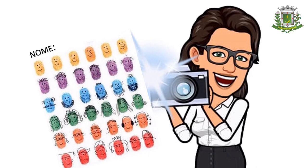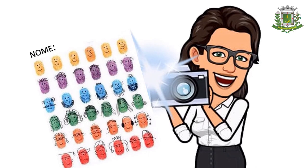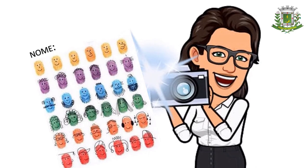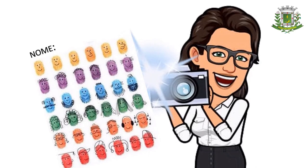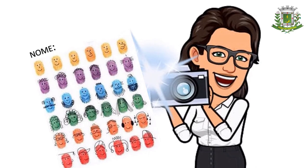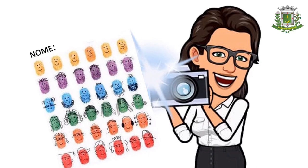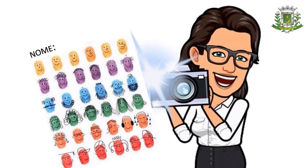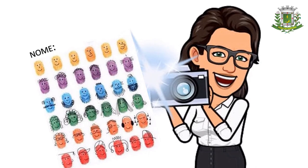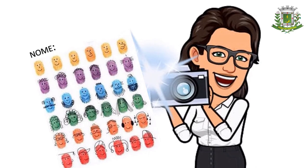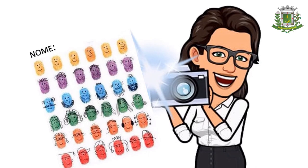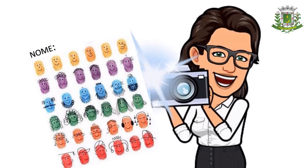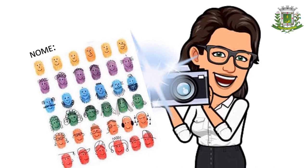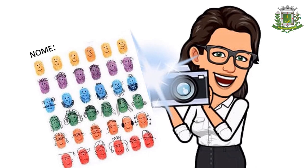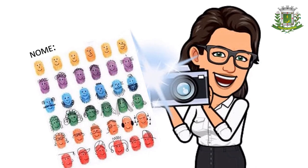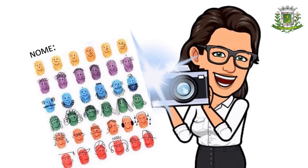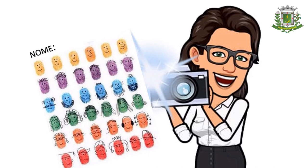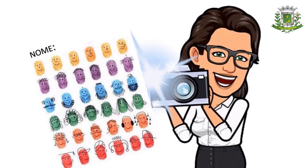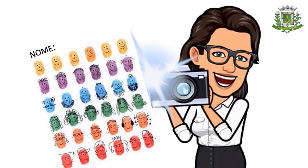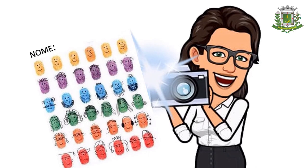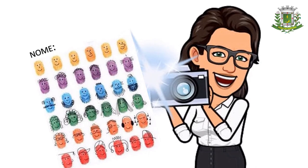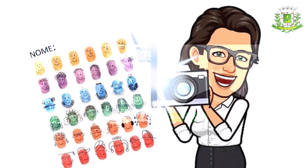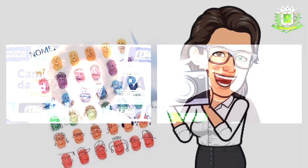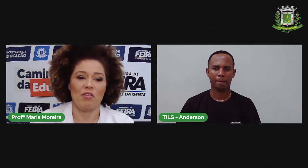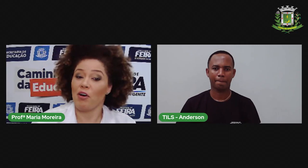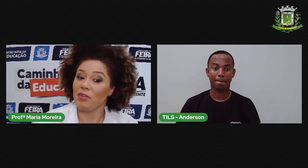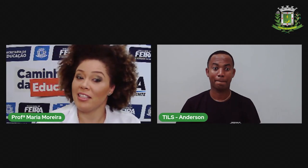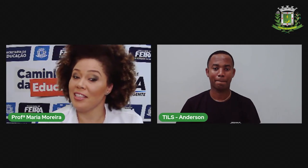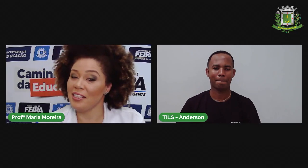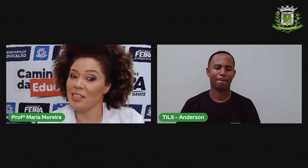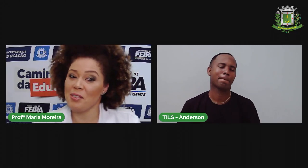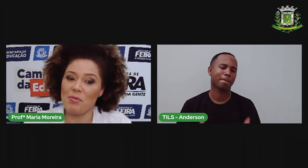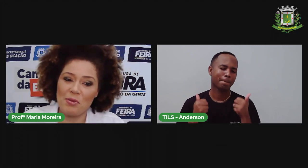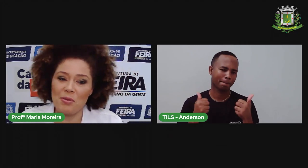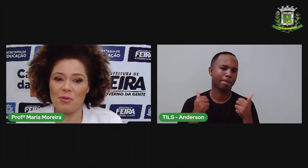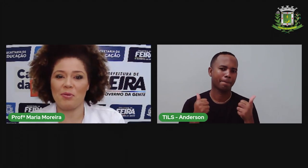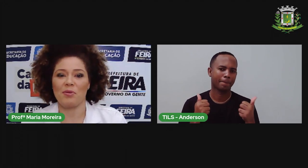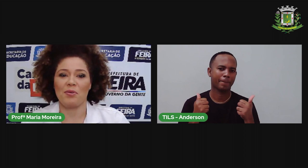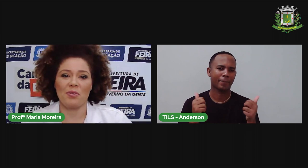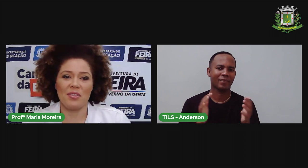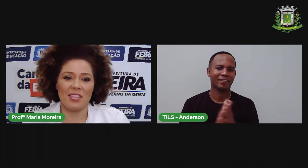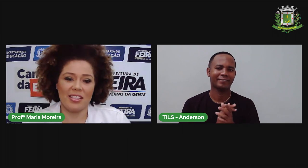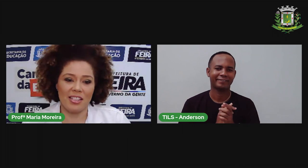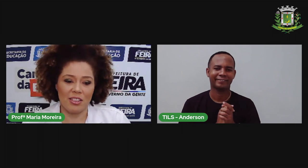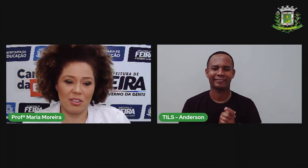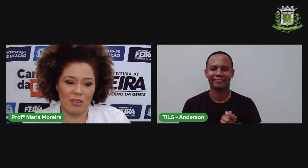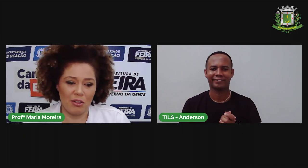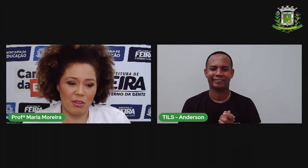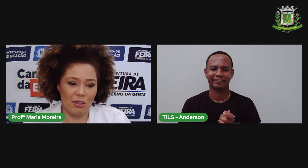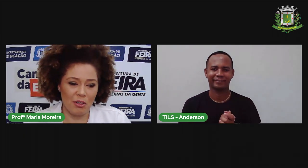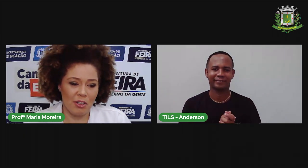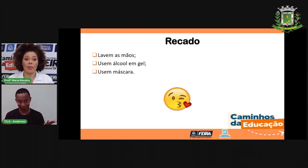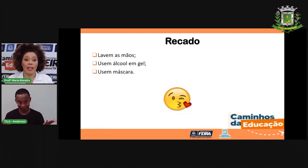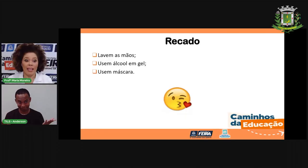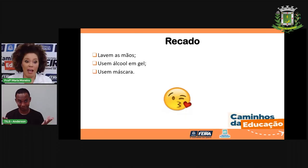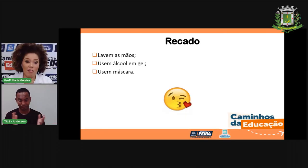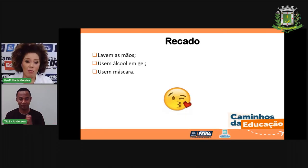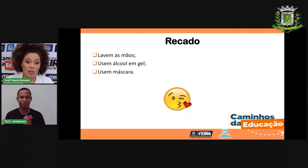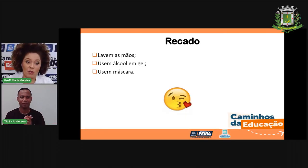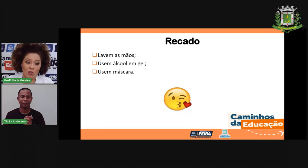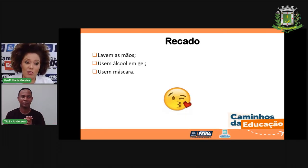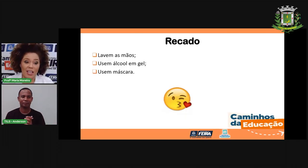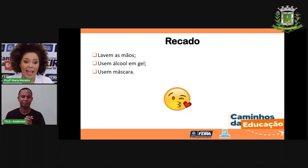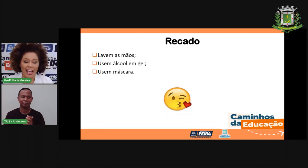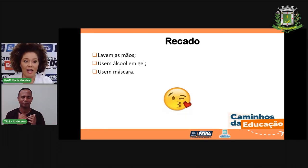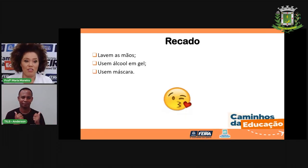ficar aguardando. Tchau, tchau, crianças! Voltamos! Já é só! E aí